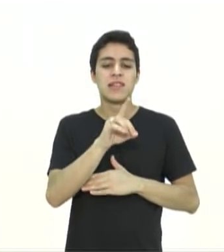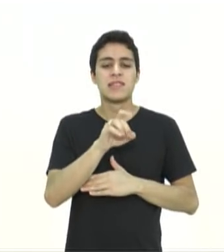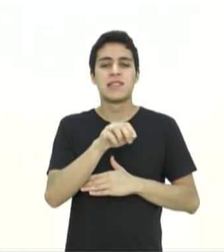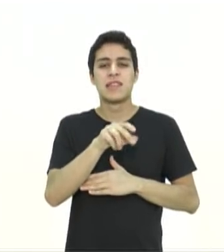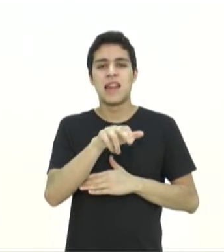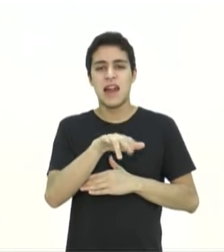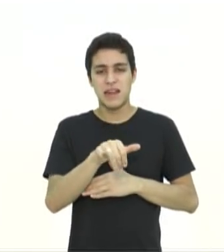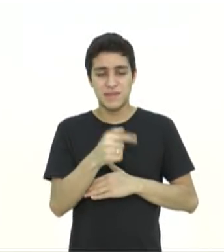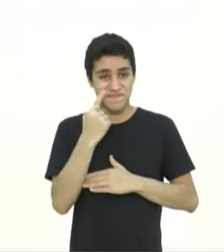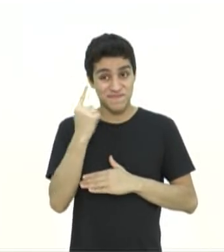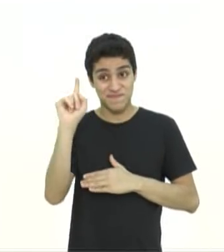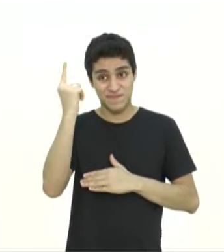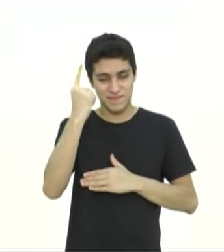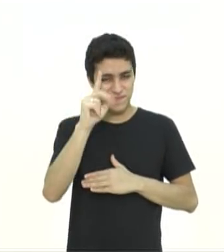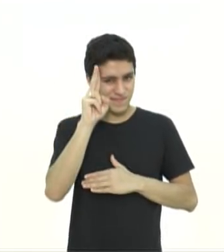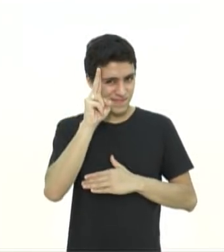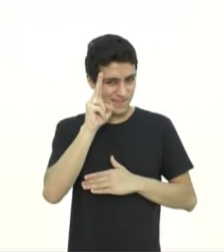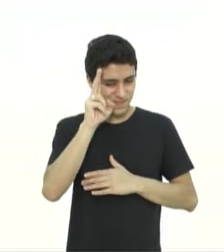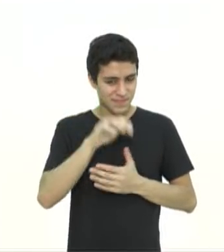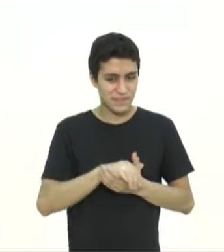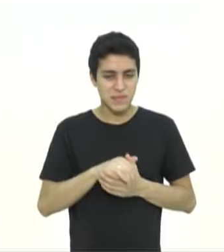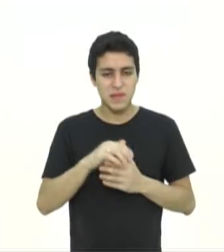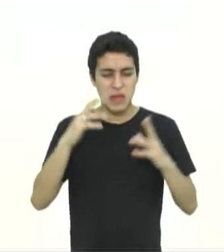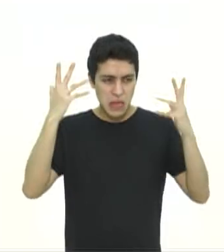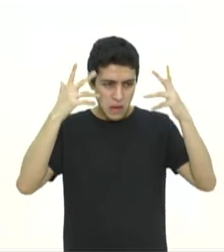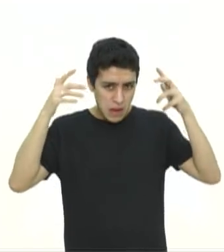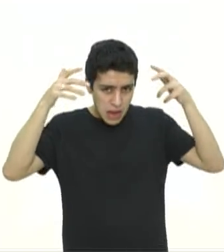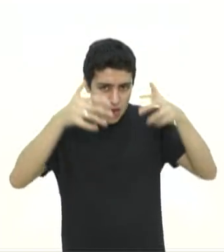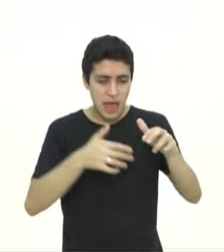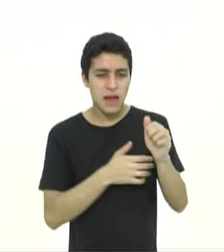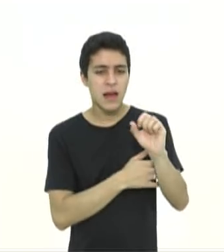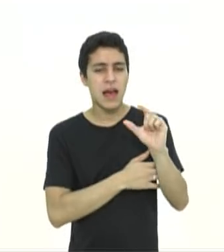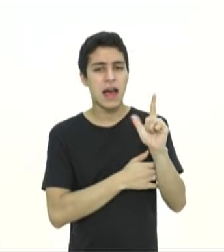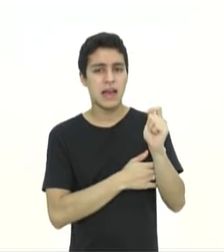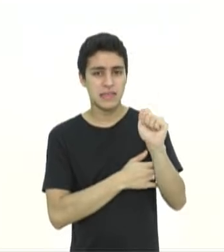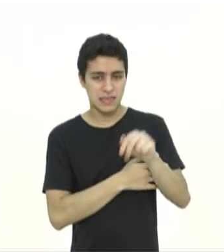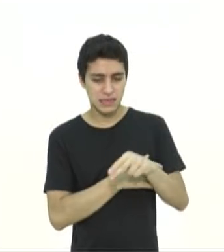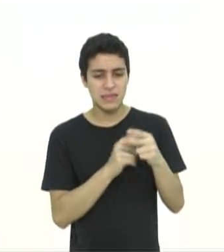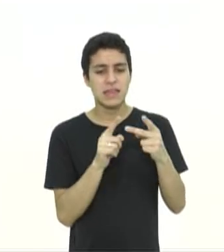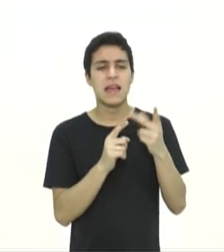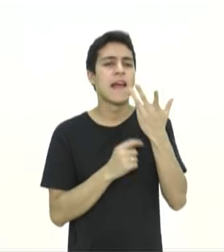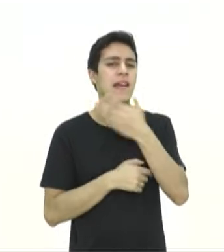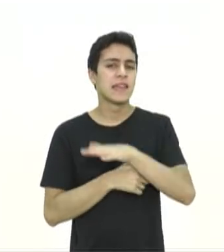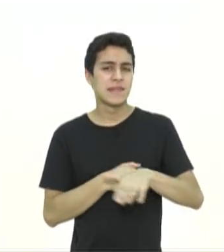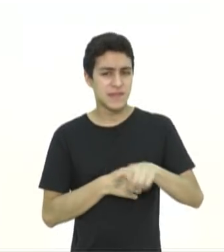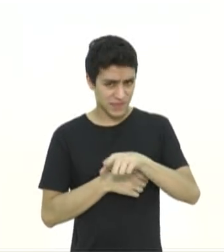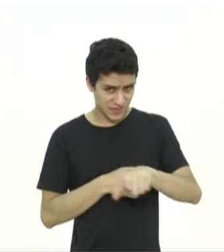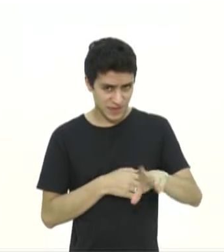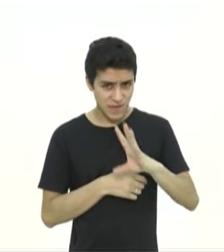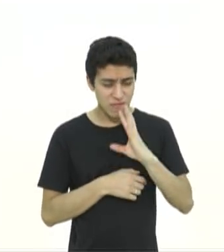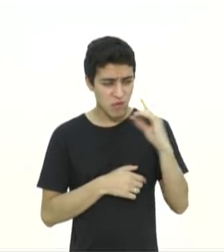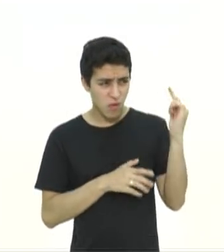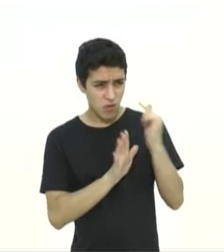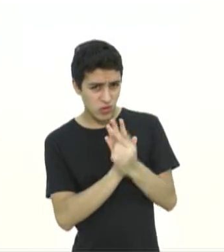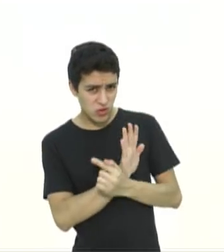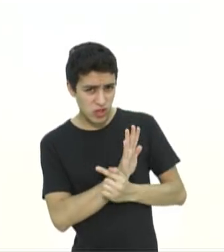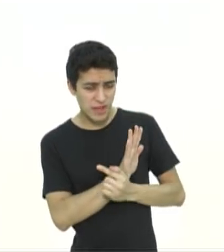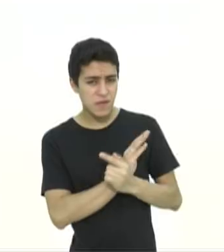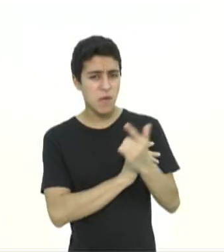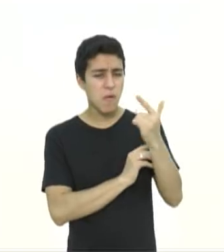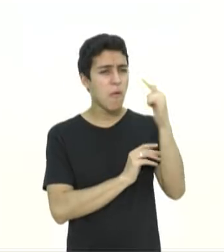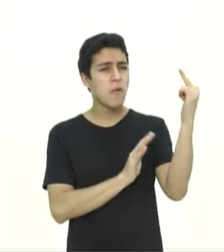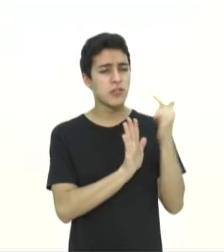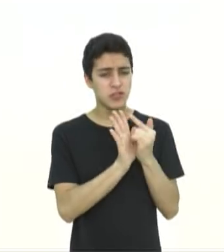ali é o primeiro, né? Que tem ali o Aslan. Tem as crianças. Você conhece outros gêneros textuais